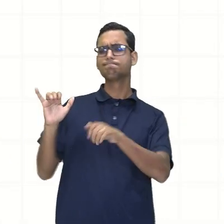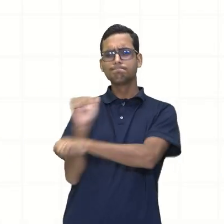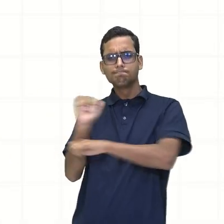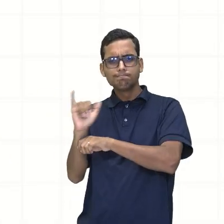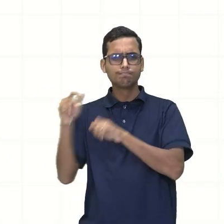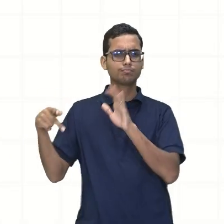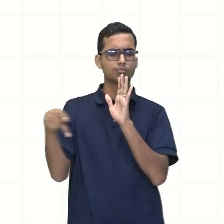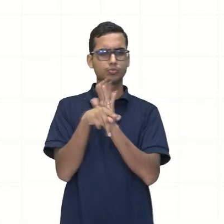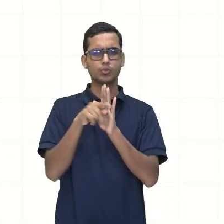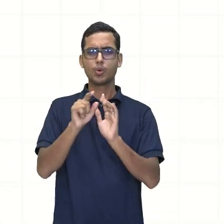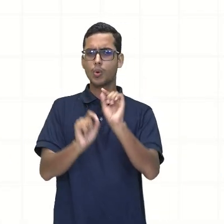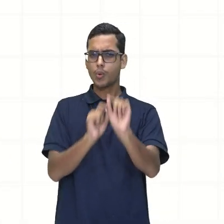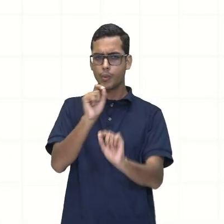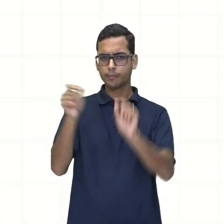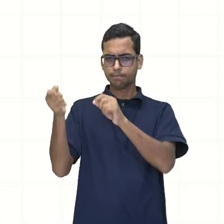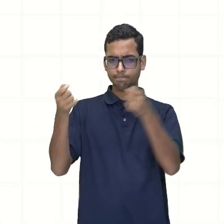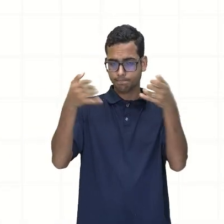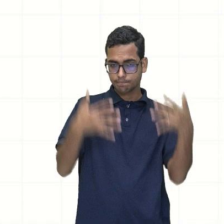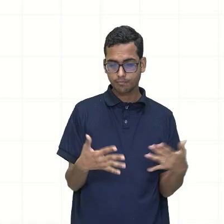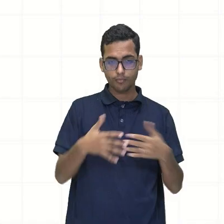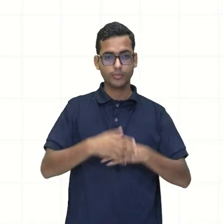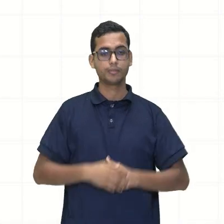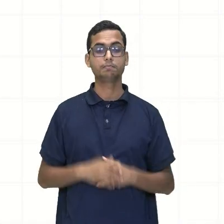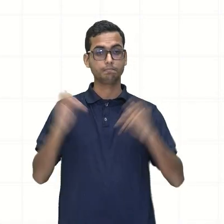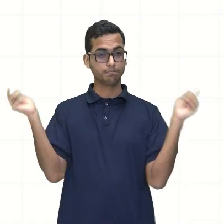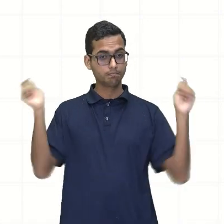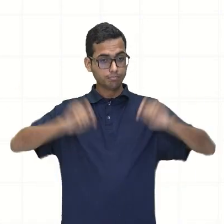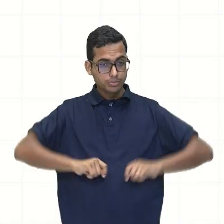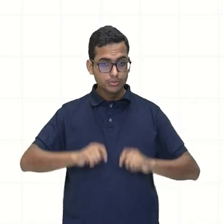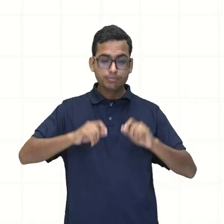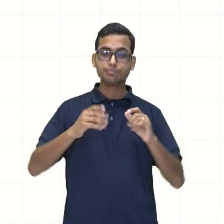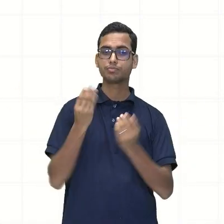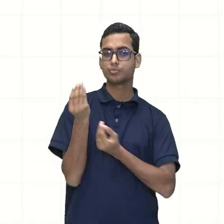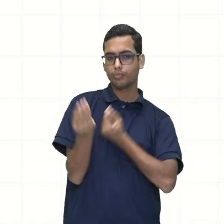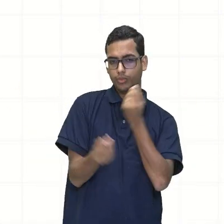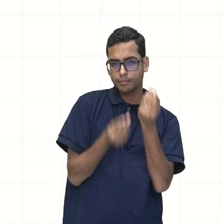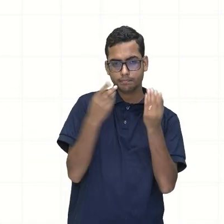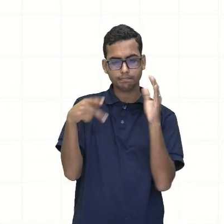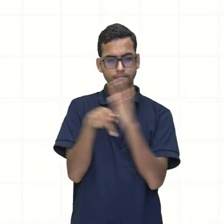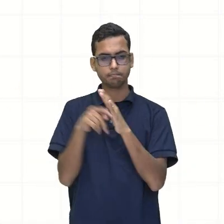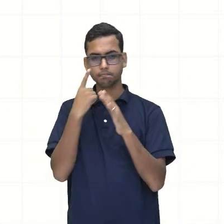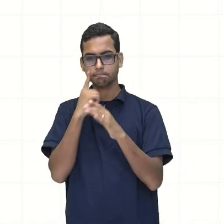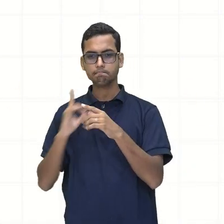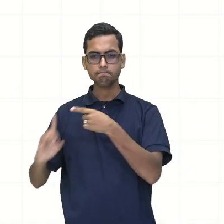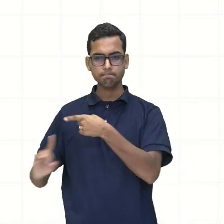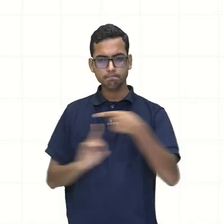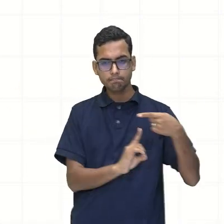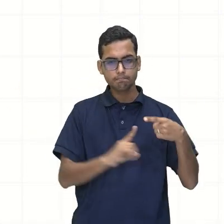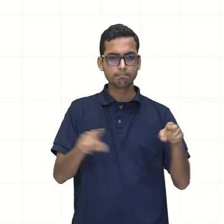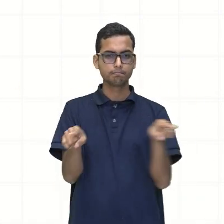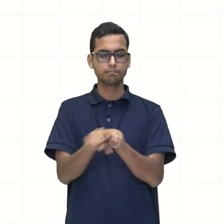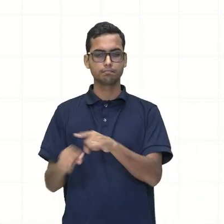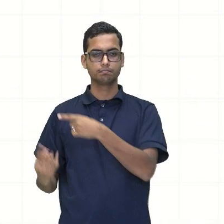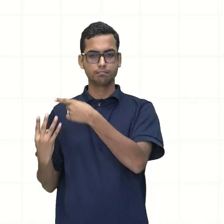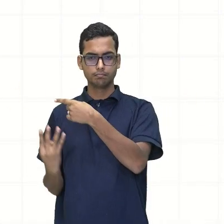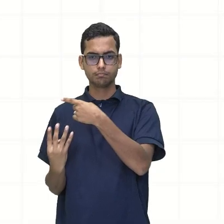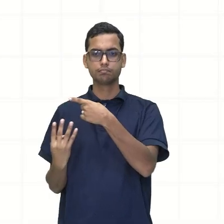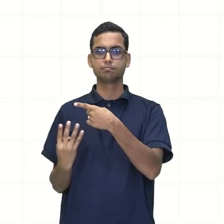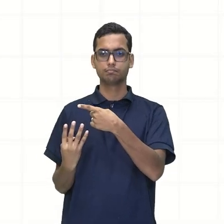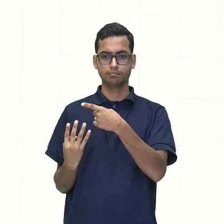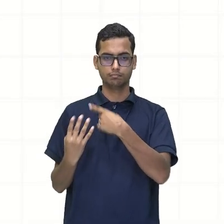borboleta diz? Ele diz que a gente pode multiplicar aqui, ó, logo os denominadores. 4 vezes 5 vai